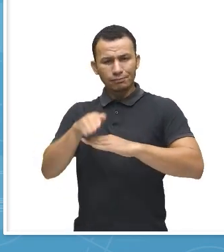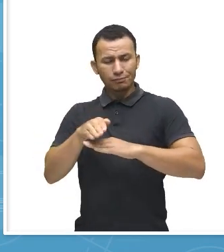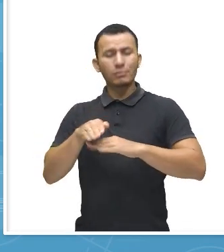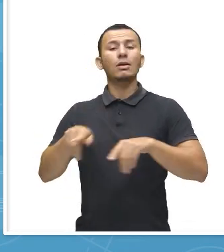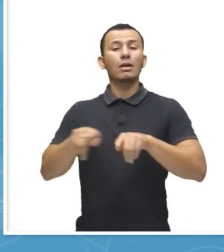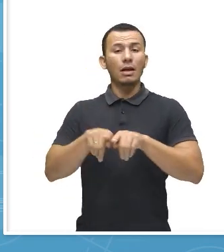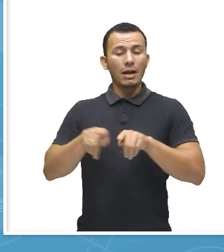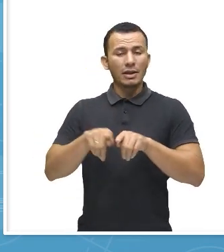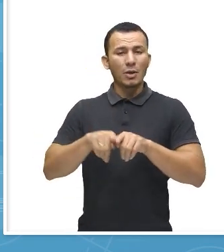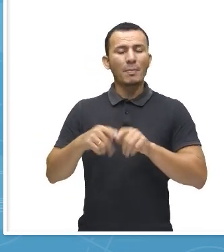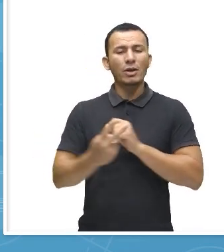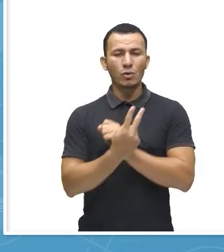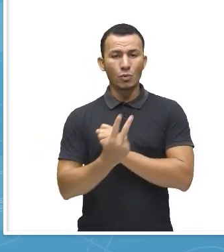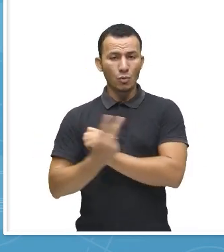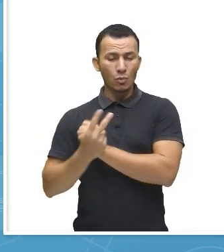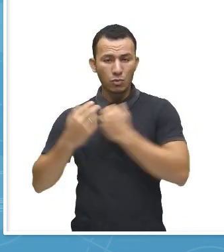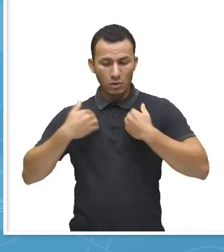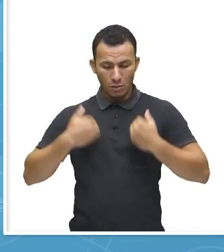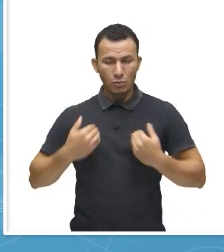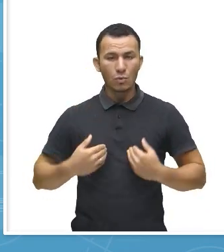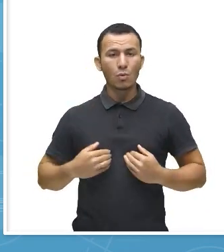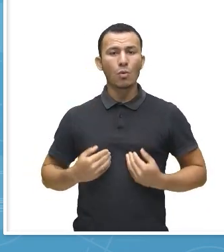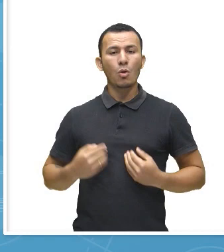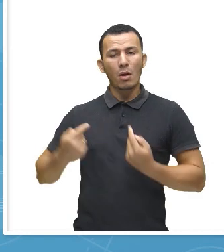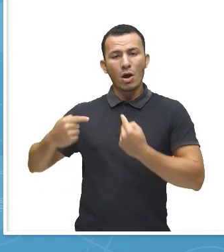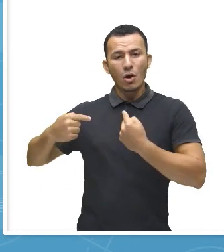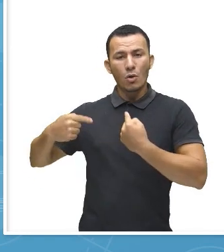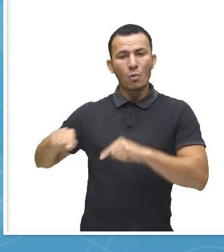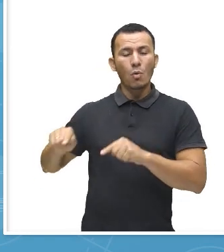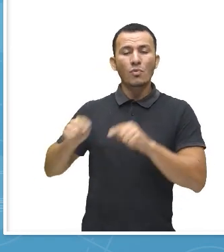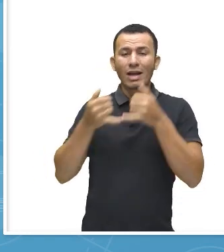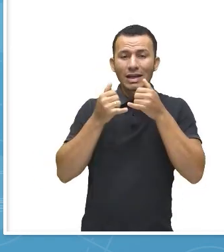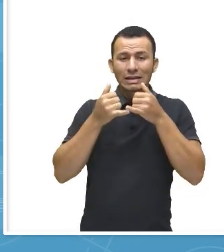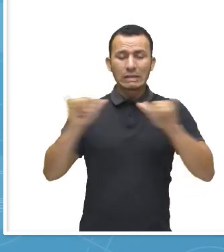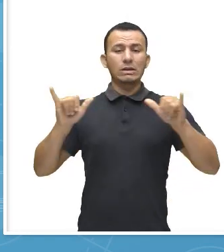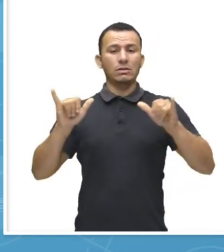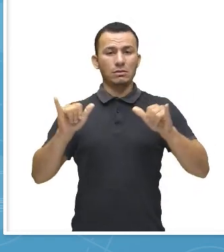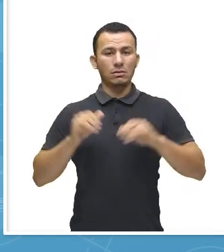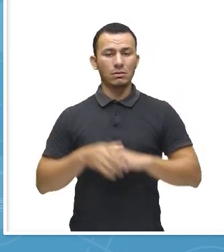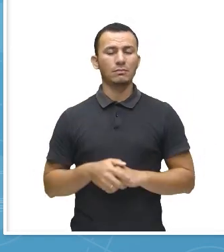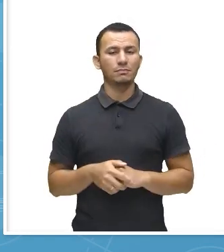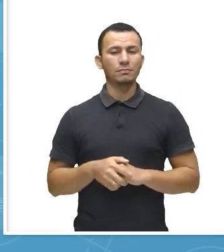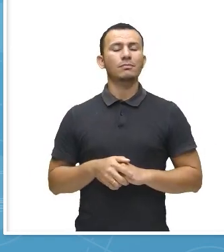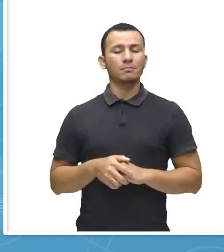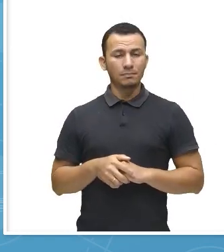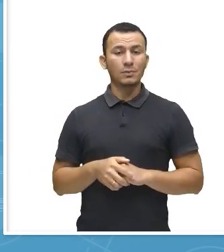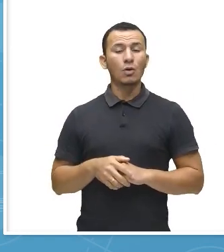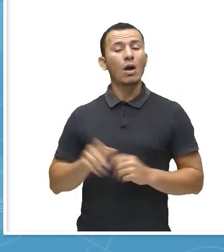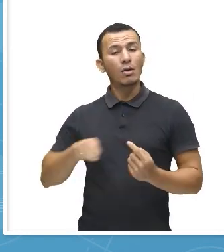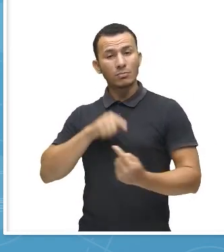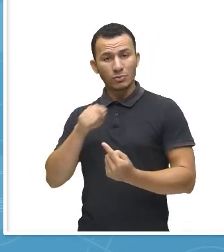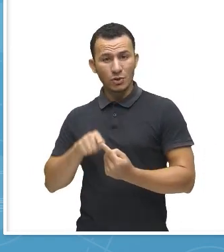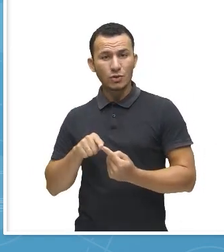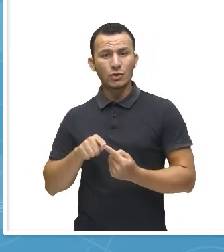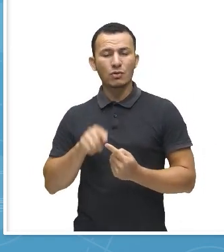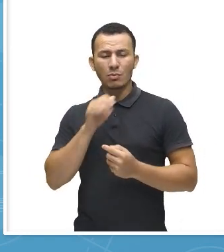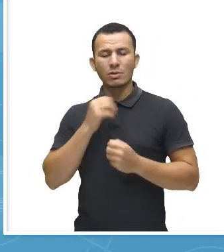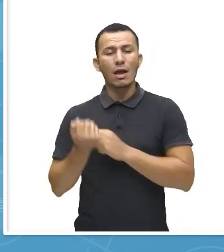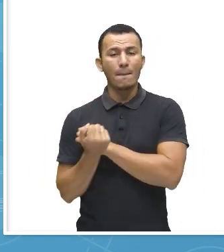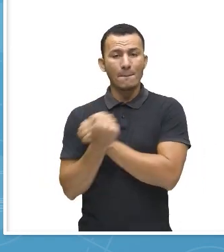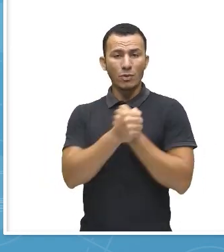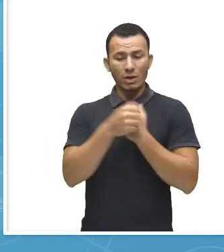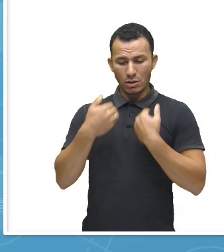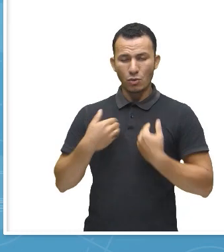protege partes do corpo contra choques mecânicos, né? Então ele tem essa função ali também de isolante